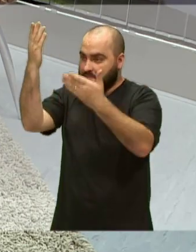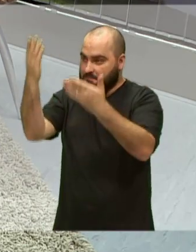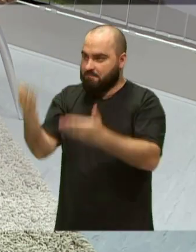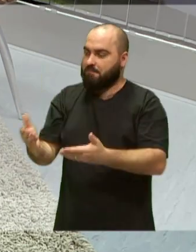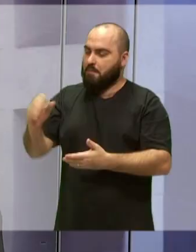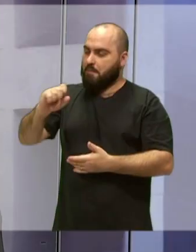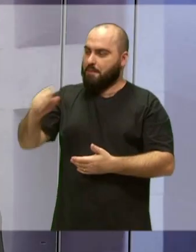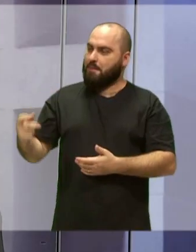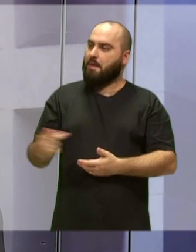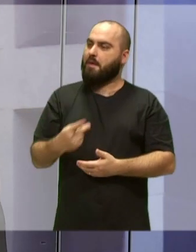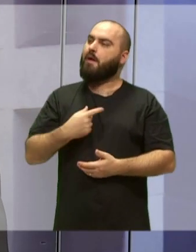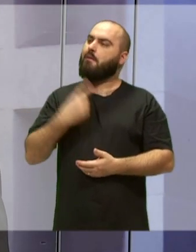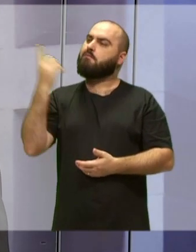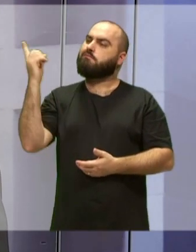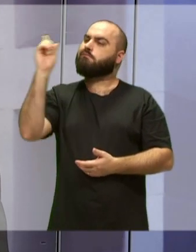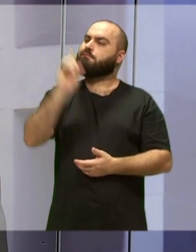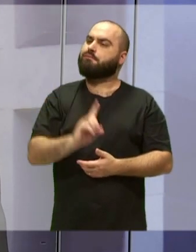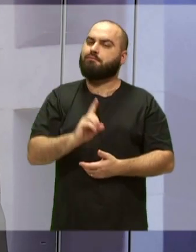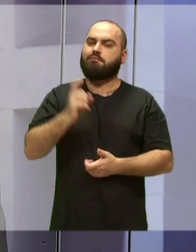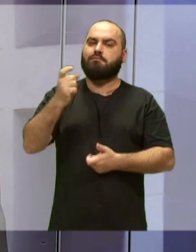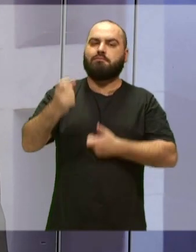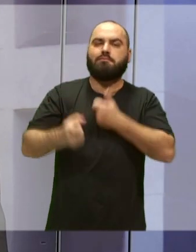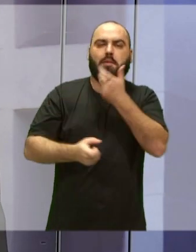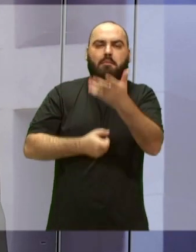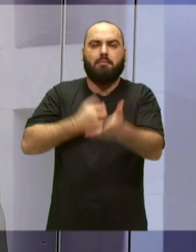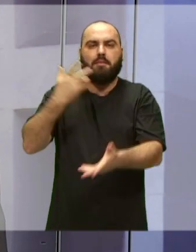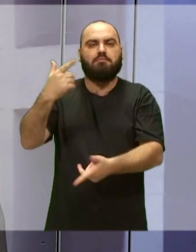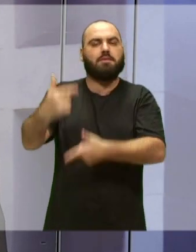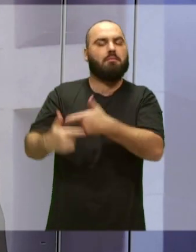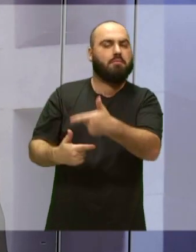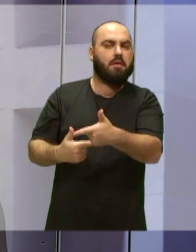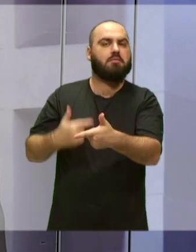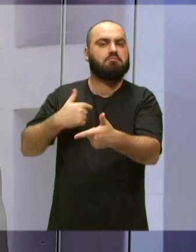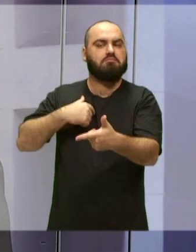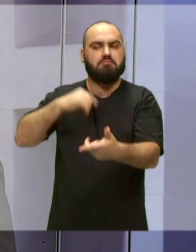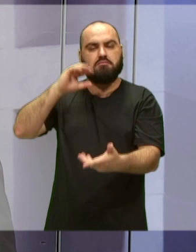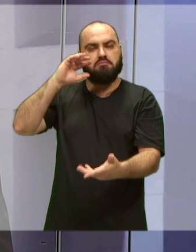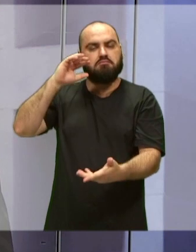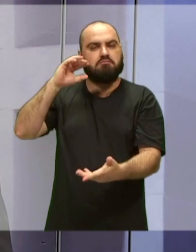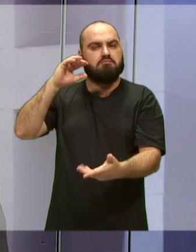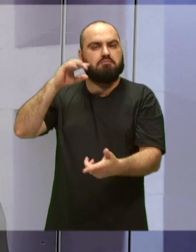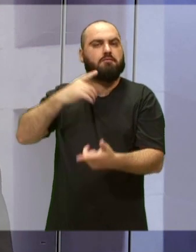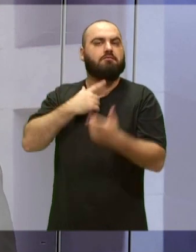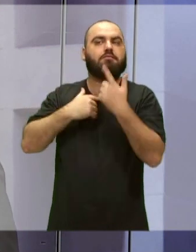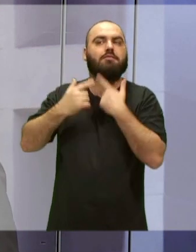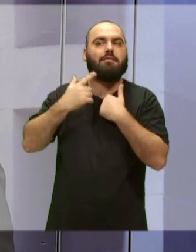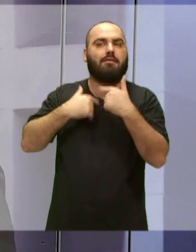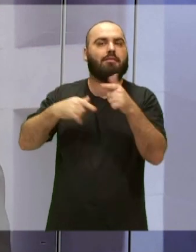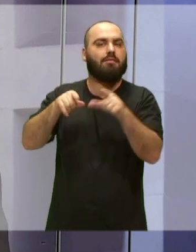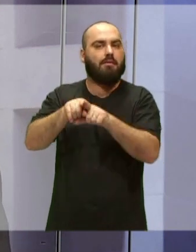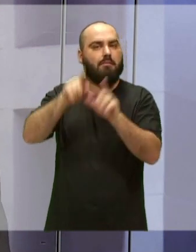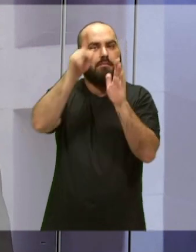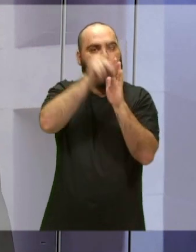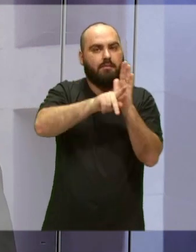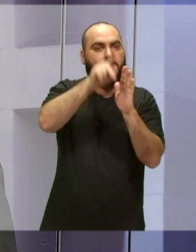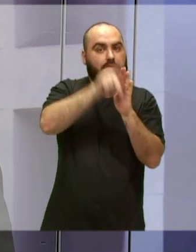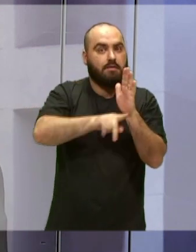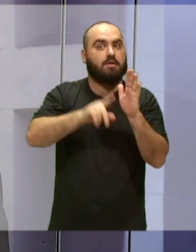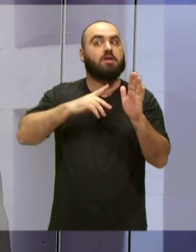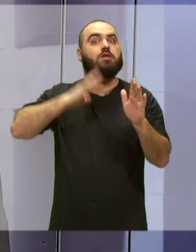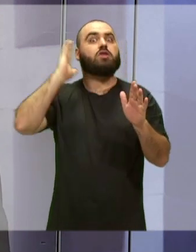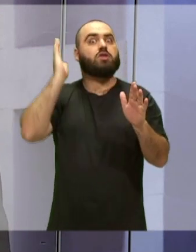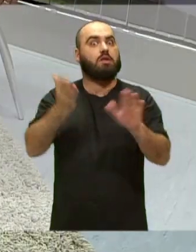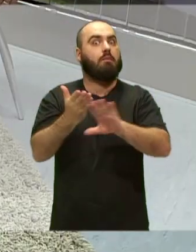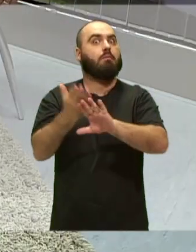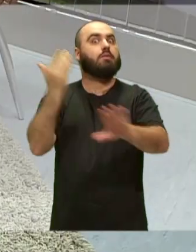oportunidade da gente poder expor o nosso trabalho aquilo que a gente tá os nossos desejos os projetos e aquilo que a gente já fez